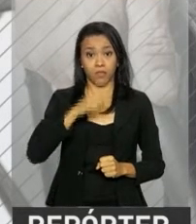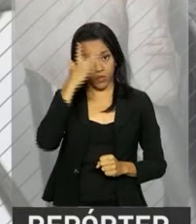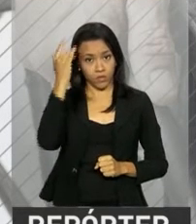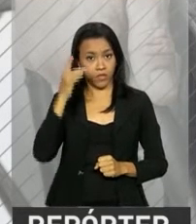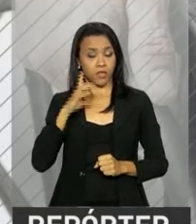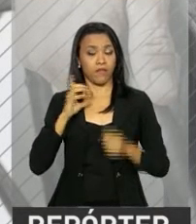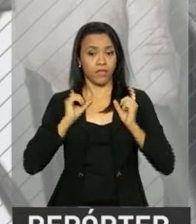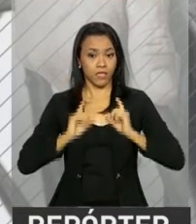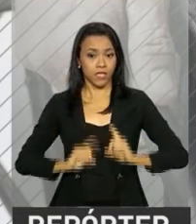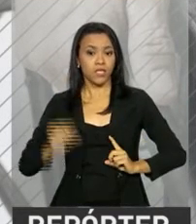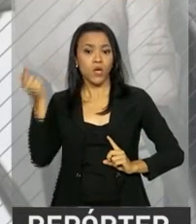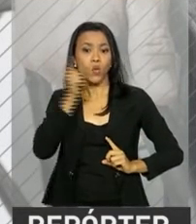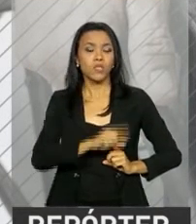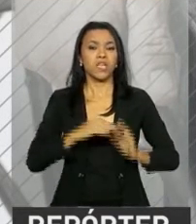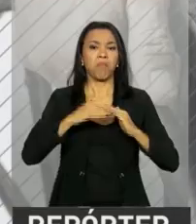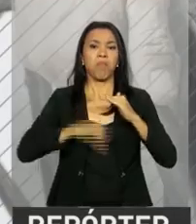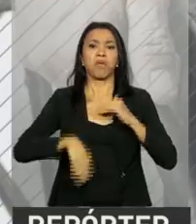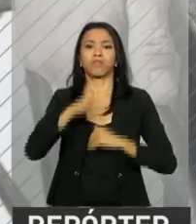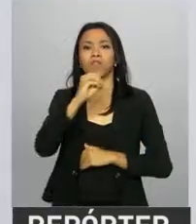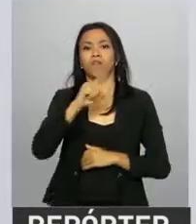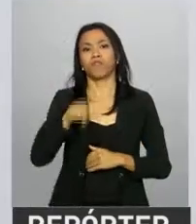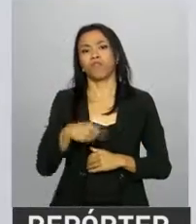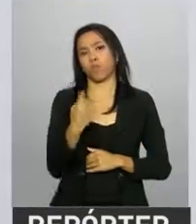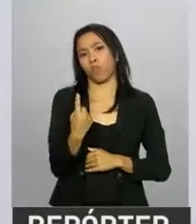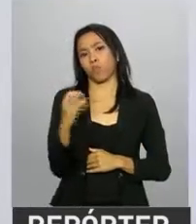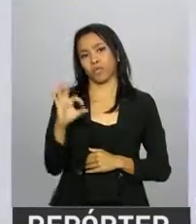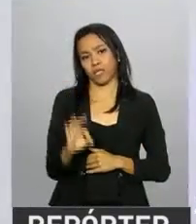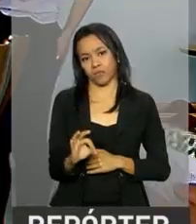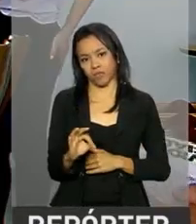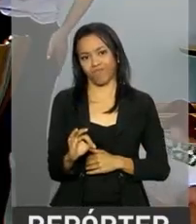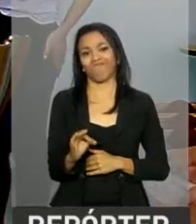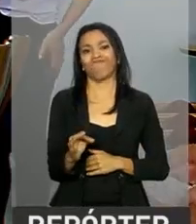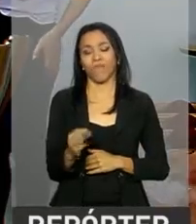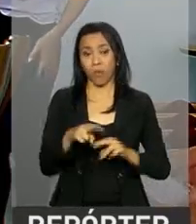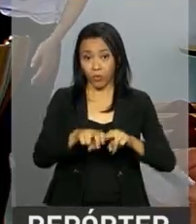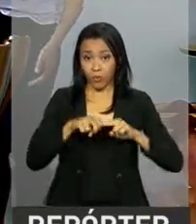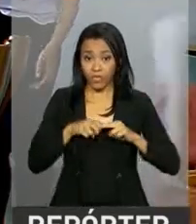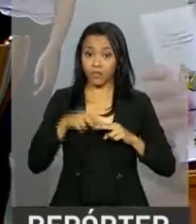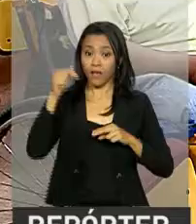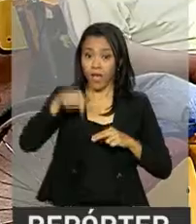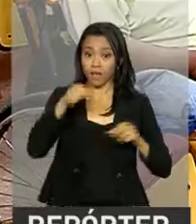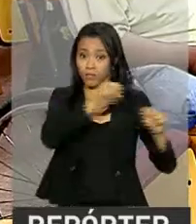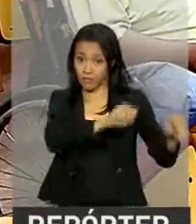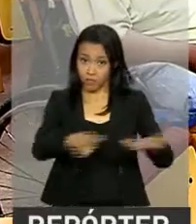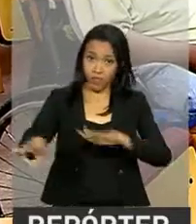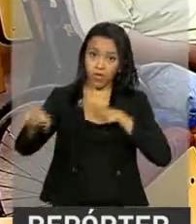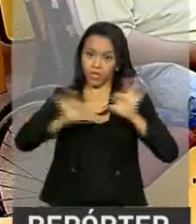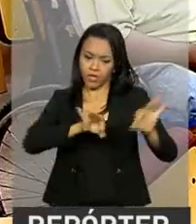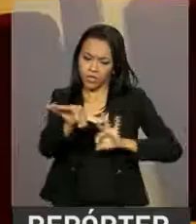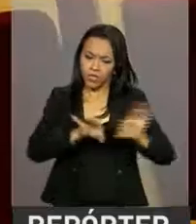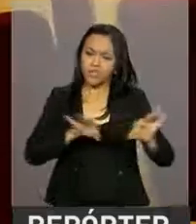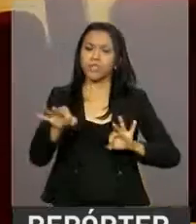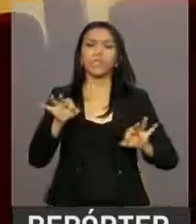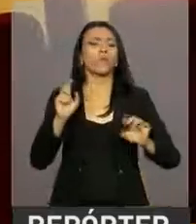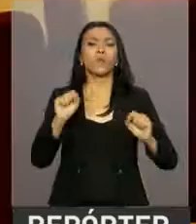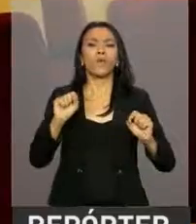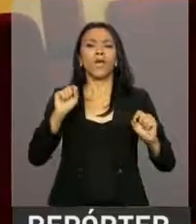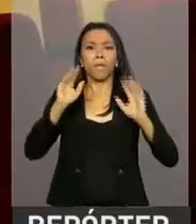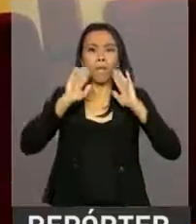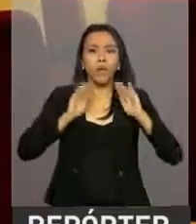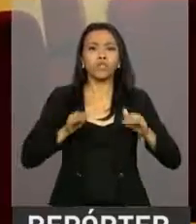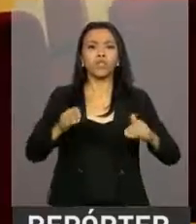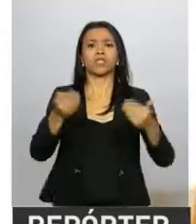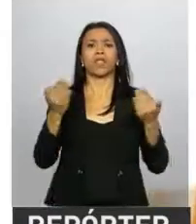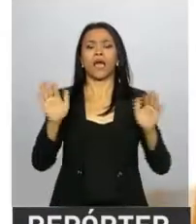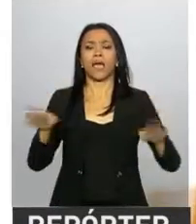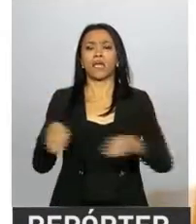com deficiência alcançam menos de 1%. Por isso, as atividades da semana foram planejadas para mostrar a importância da igualdade